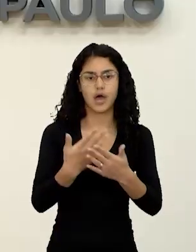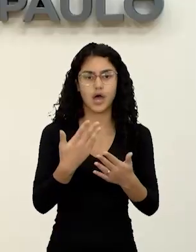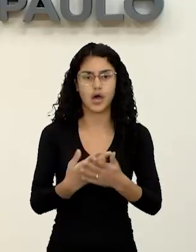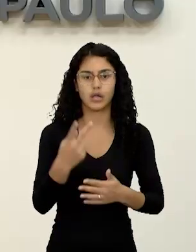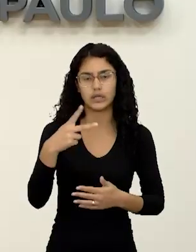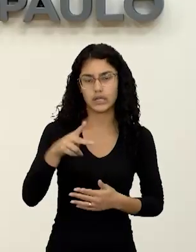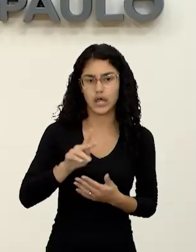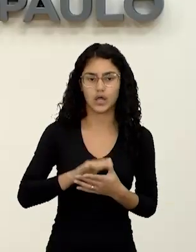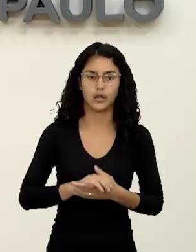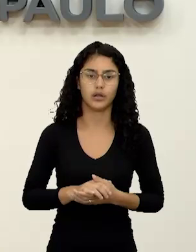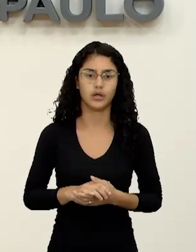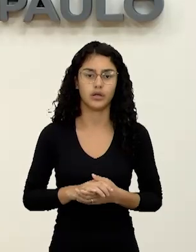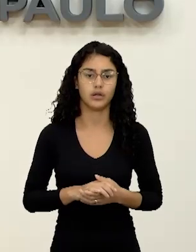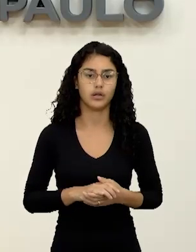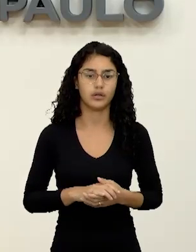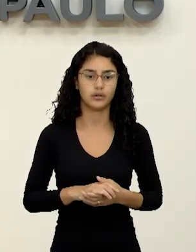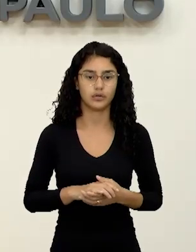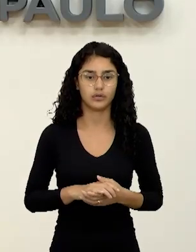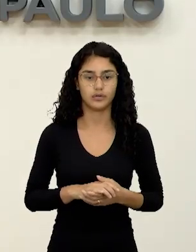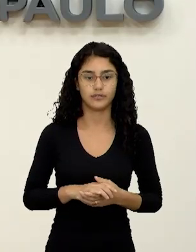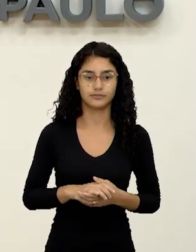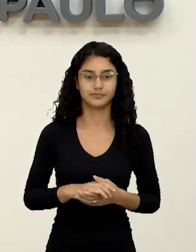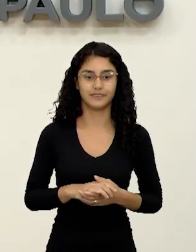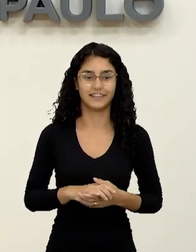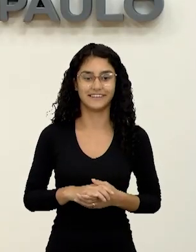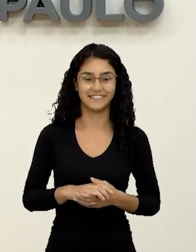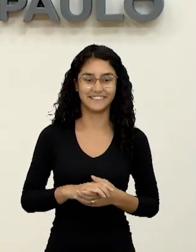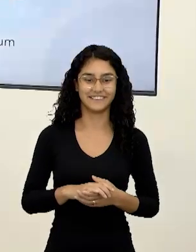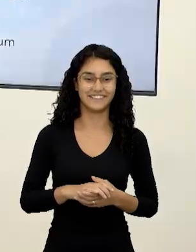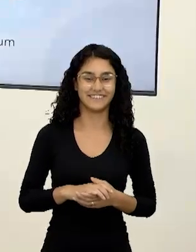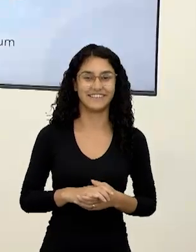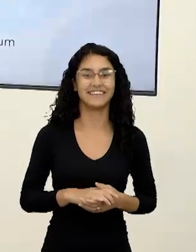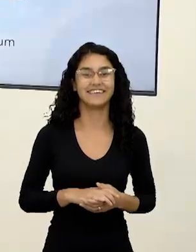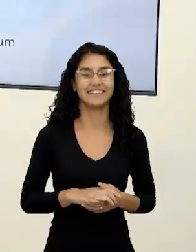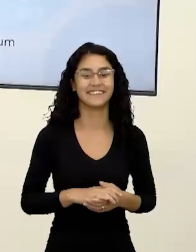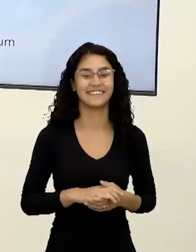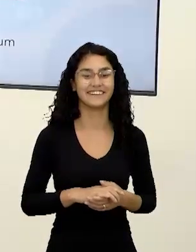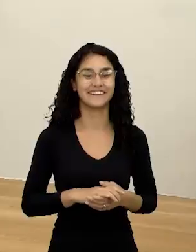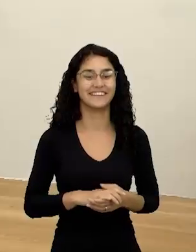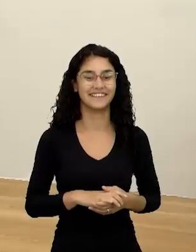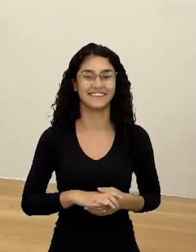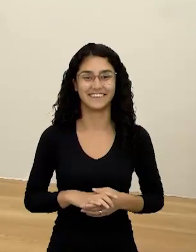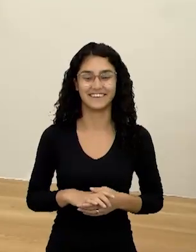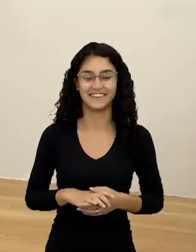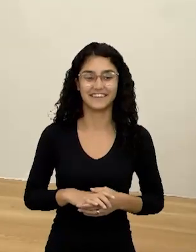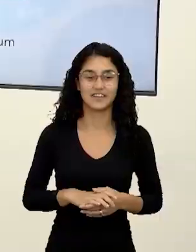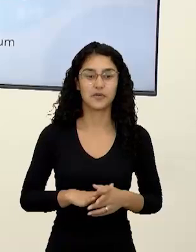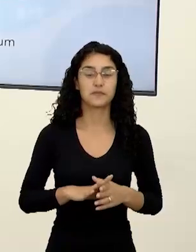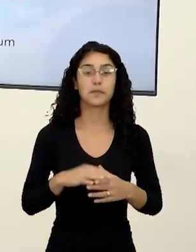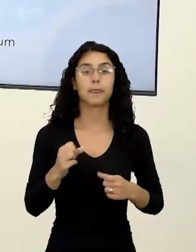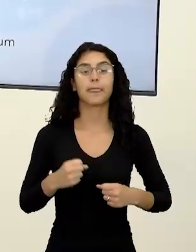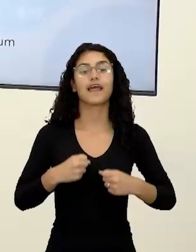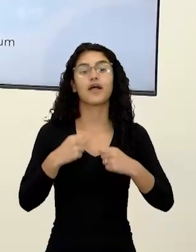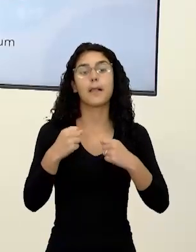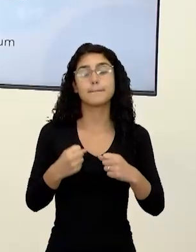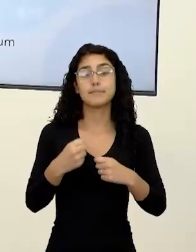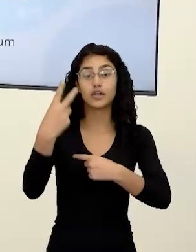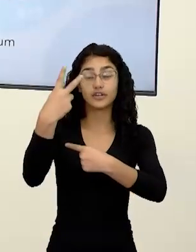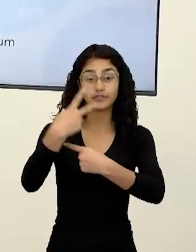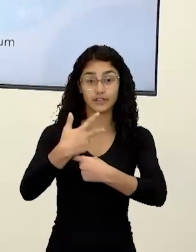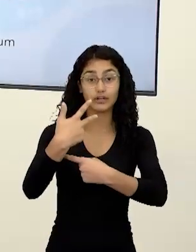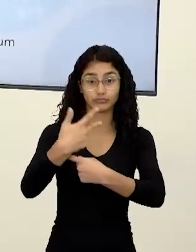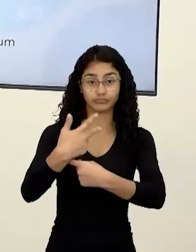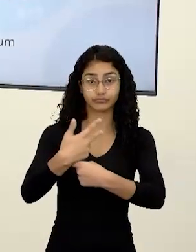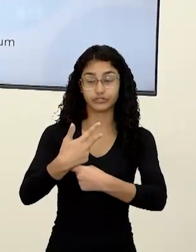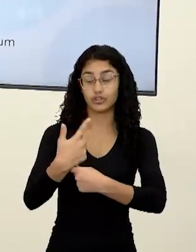cara, né? Você viu? Não, por favor. Muito sensual, muito bonito. E aí, eu posso fazer essa gravação